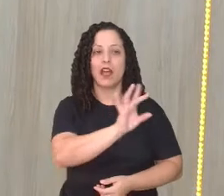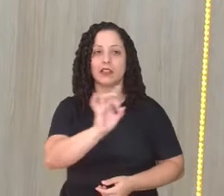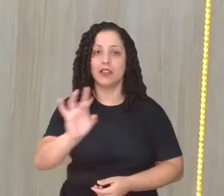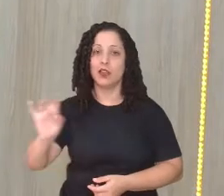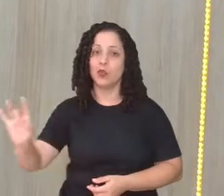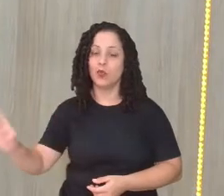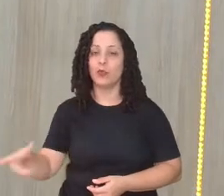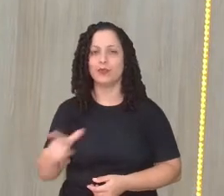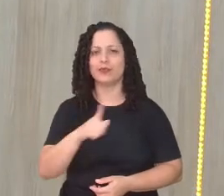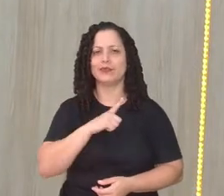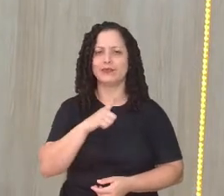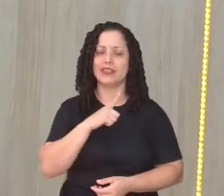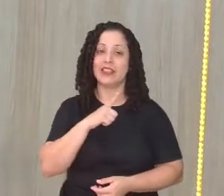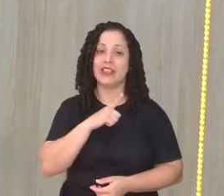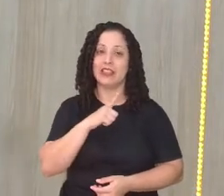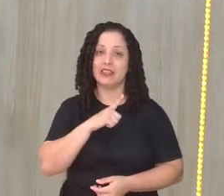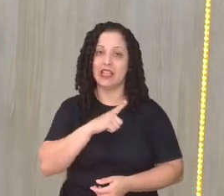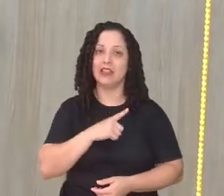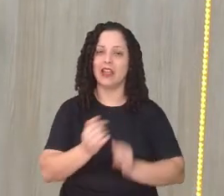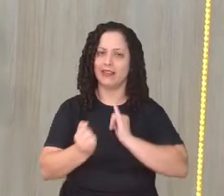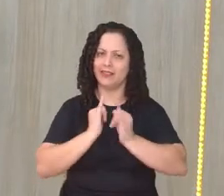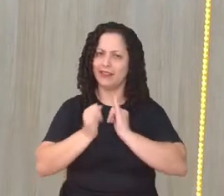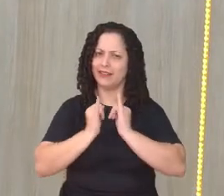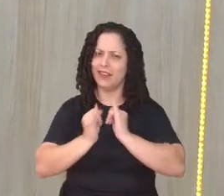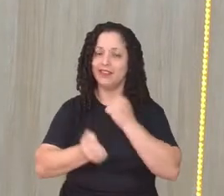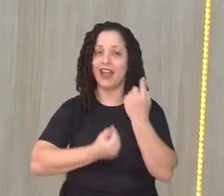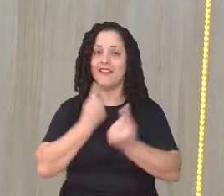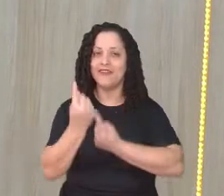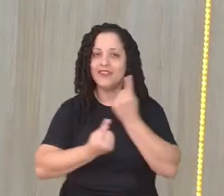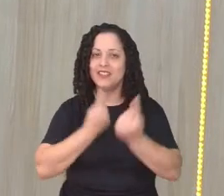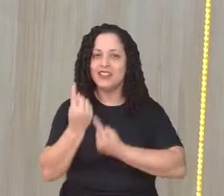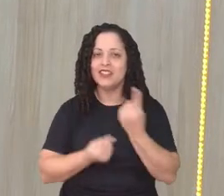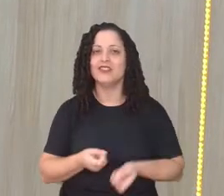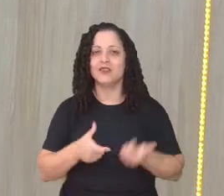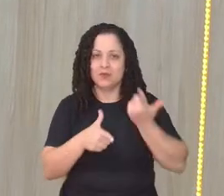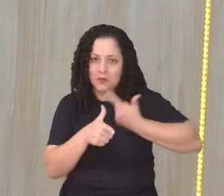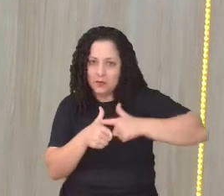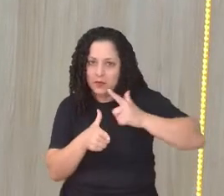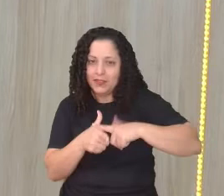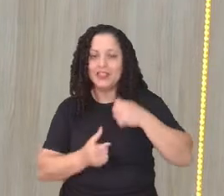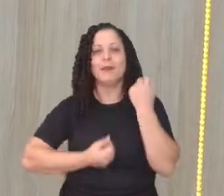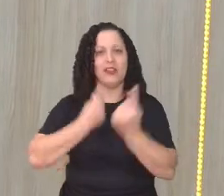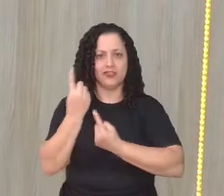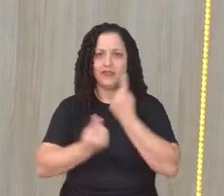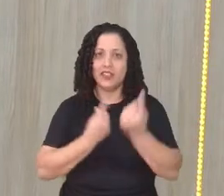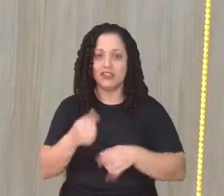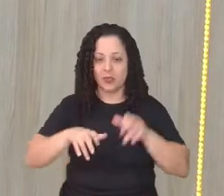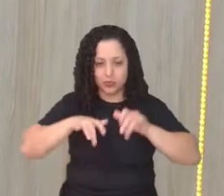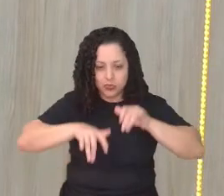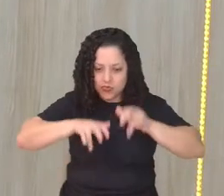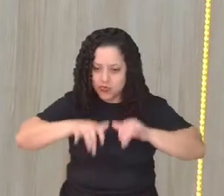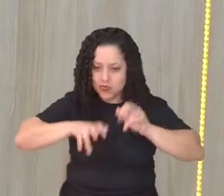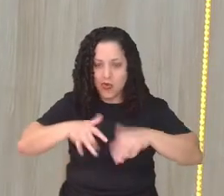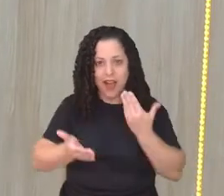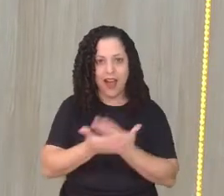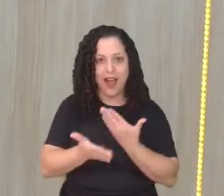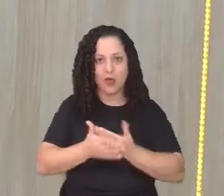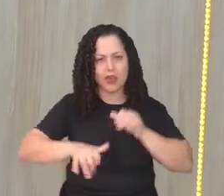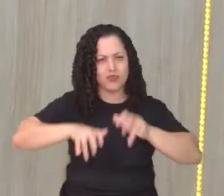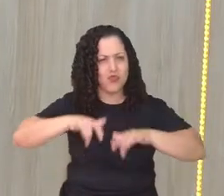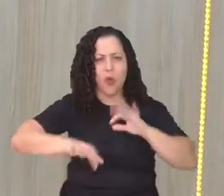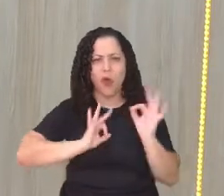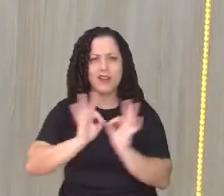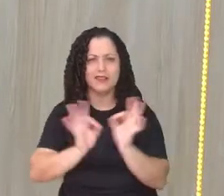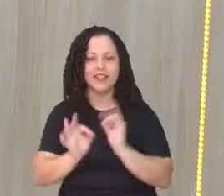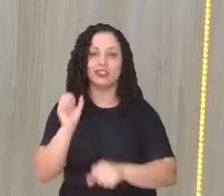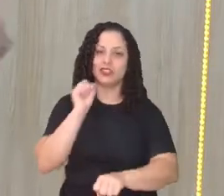tem sua internet, e às vezes a gente não está numa internet boa. Até a gente, que quando está fazendo as aulas, às vezes tem que